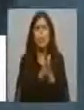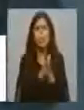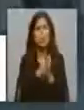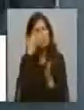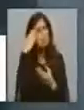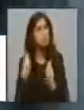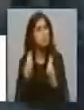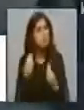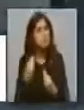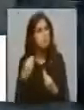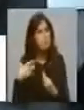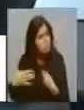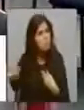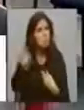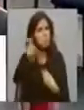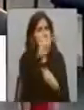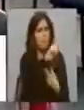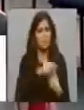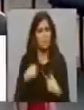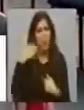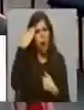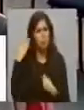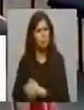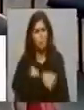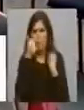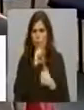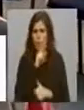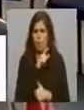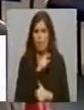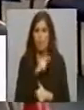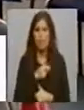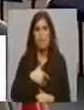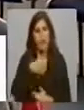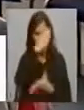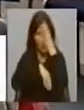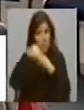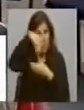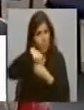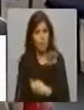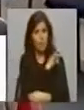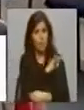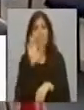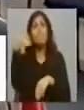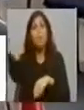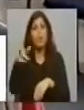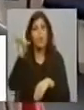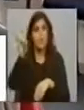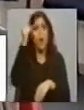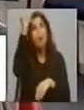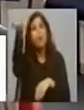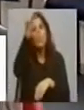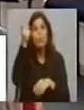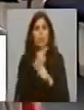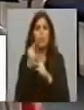altas para os próximos meses. A expectativa é a melhor possível, tanto aprender dentro da faculdade quanto fora, a cultura, porque aqui a